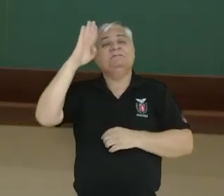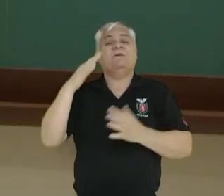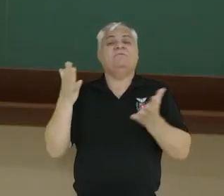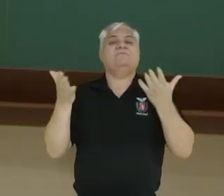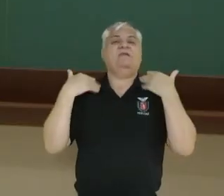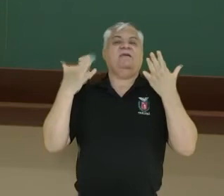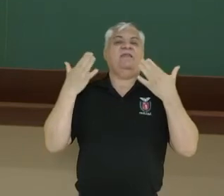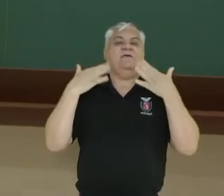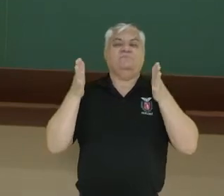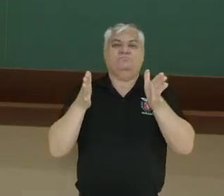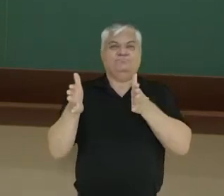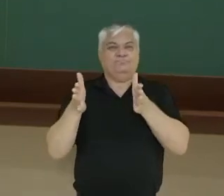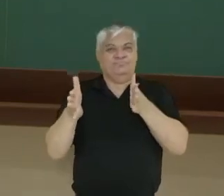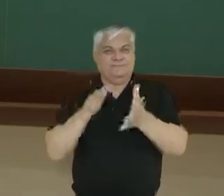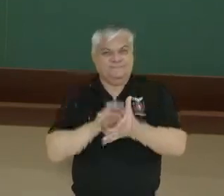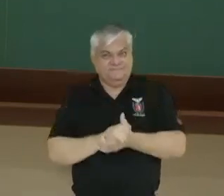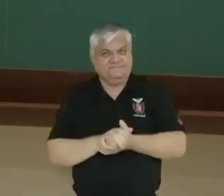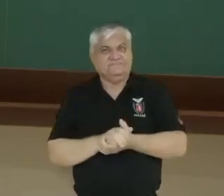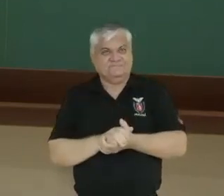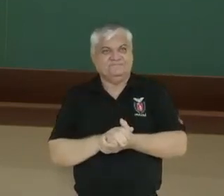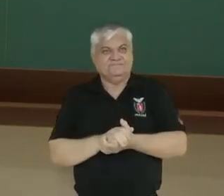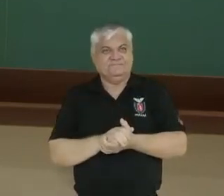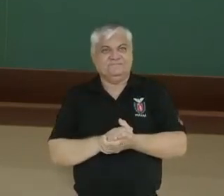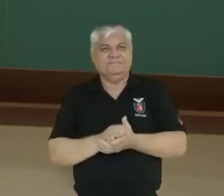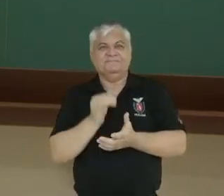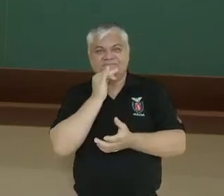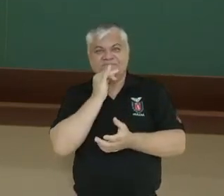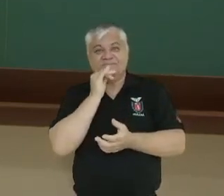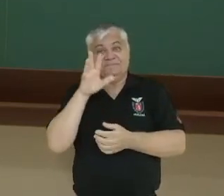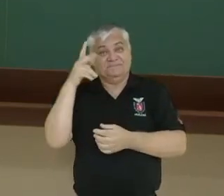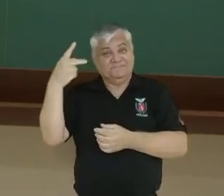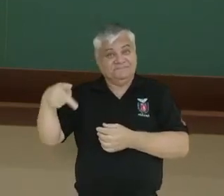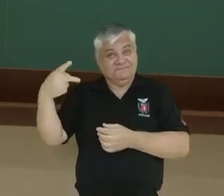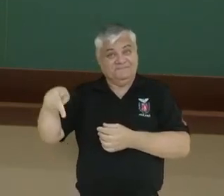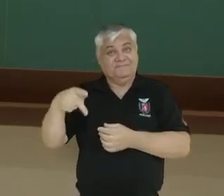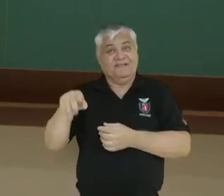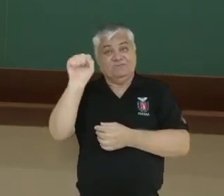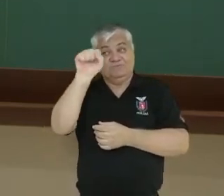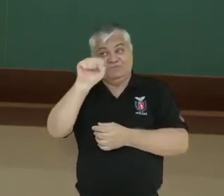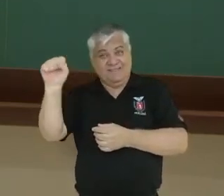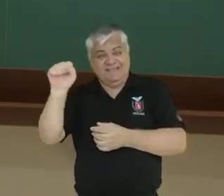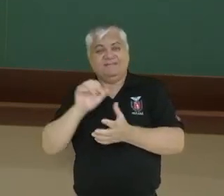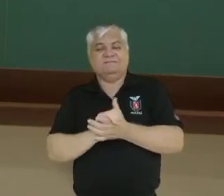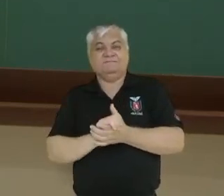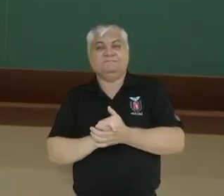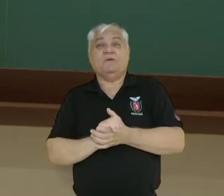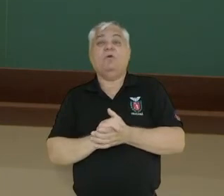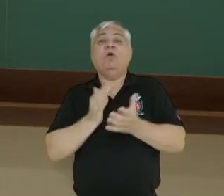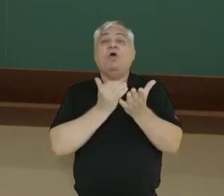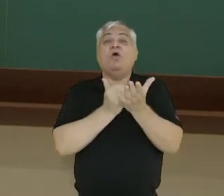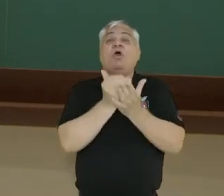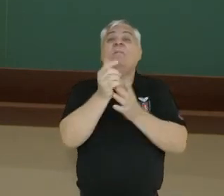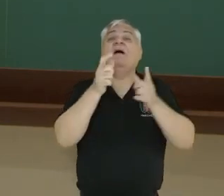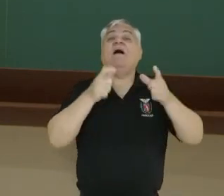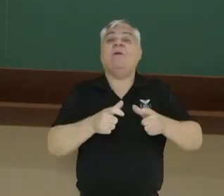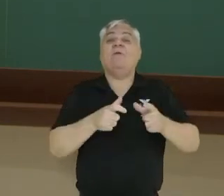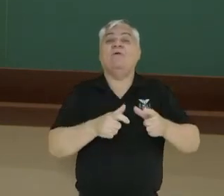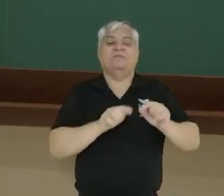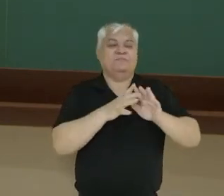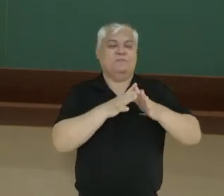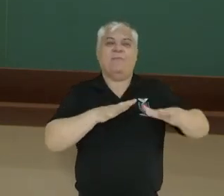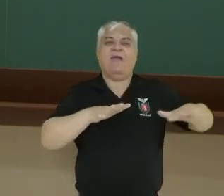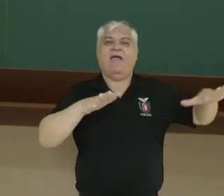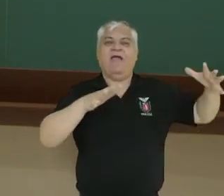verão, aqui na região sudeste. Então é um exemplo ali da atuação das massas de ar. Ela se forma no oceano, então ela vem com nuvens,